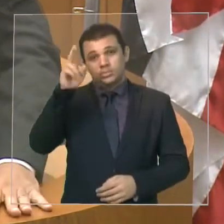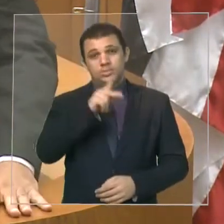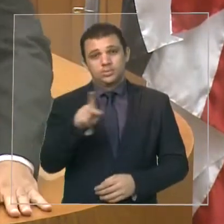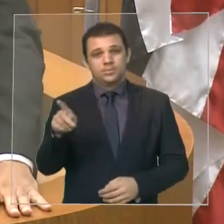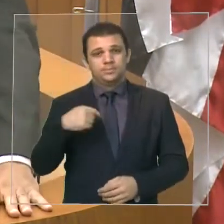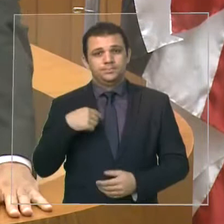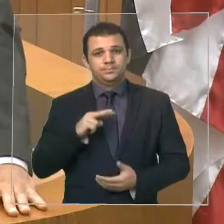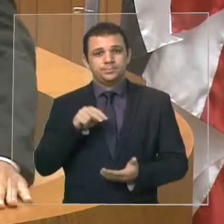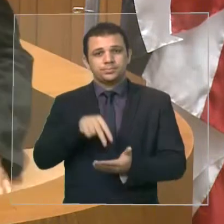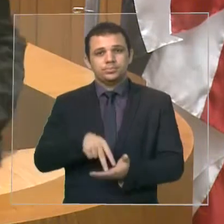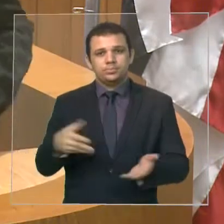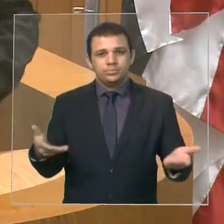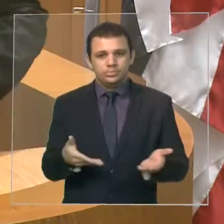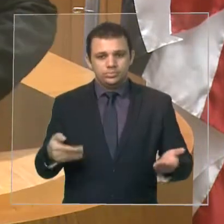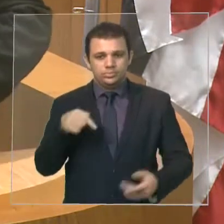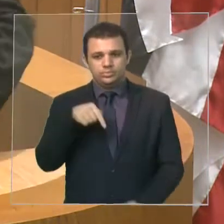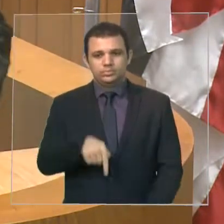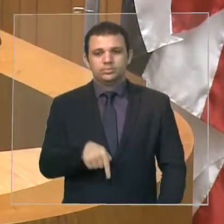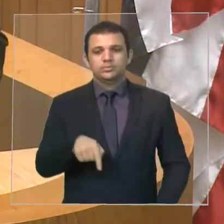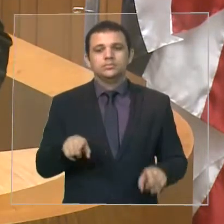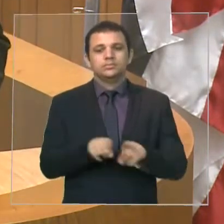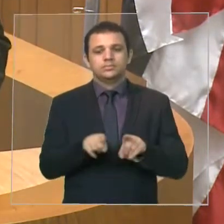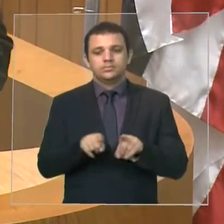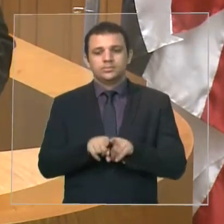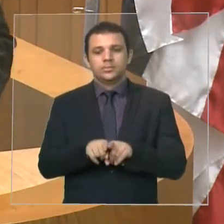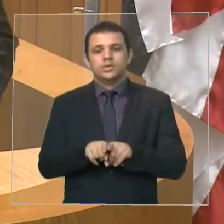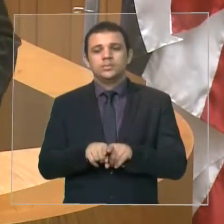venho aqui até